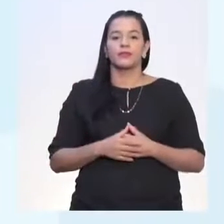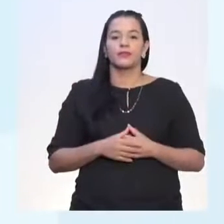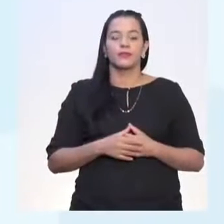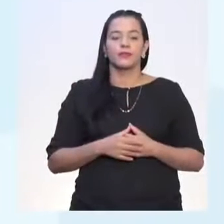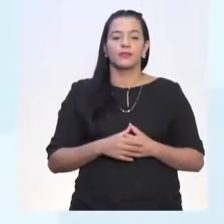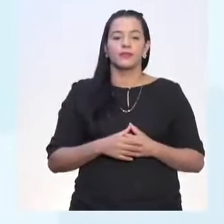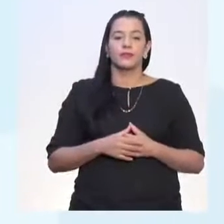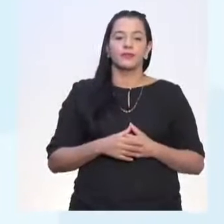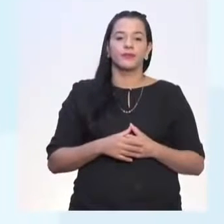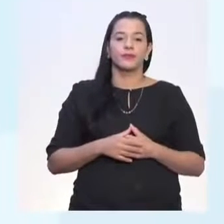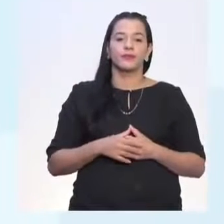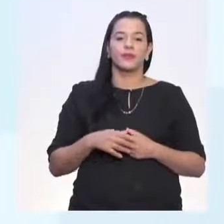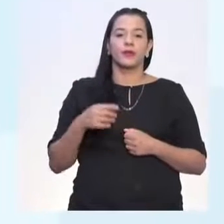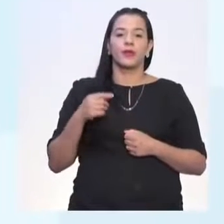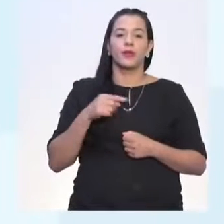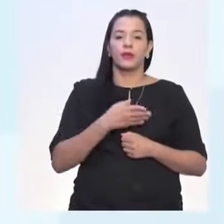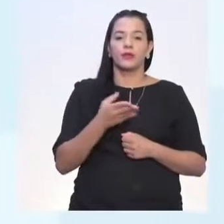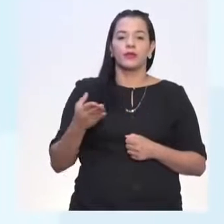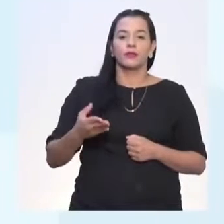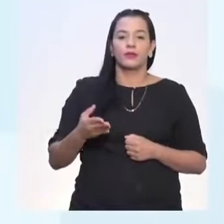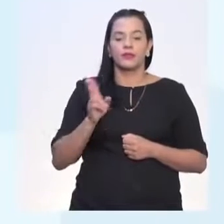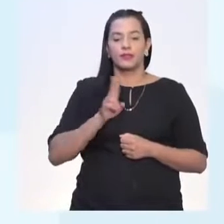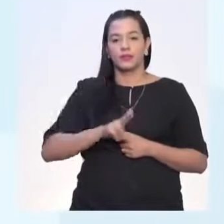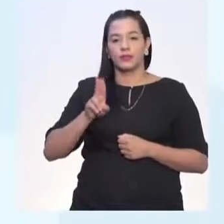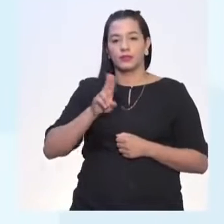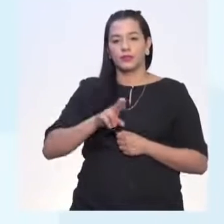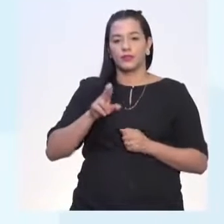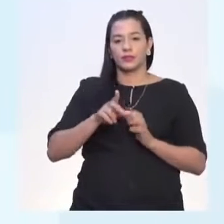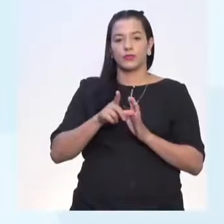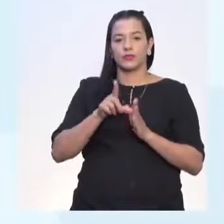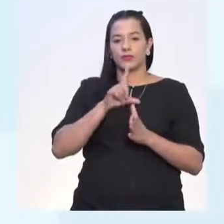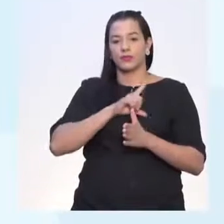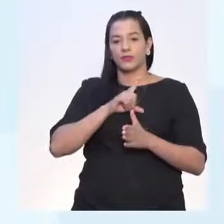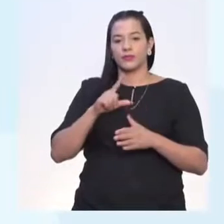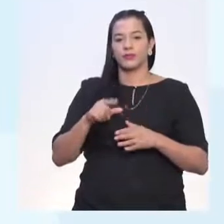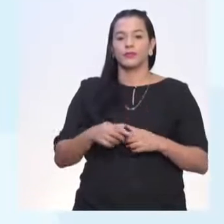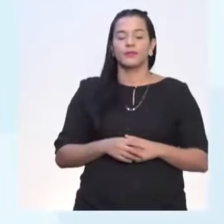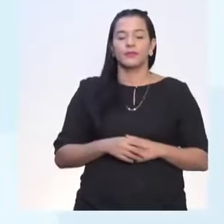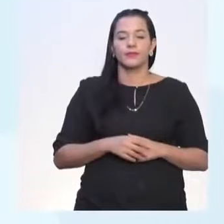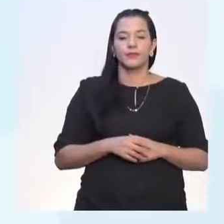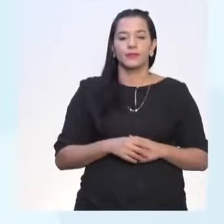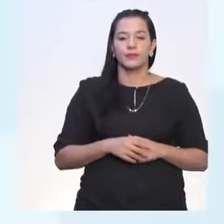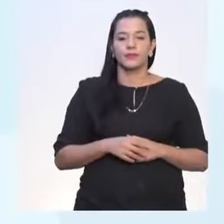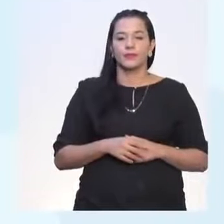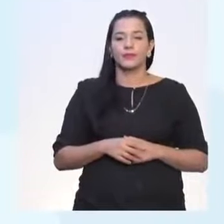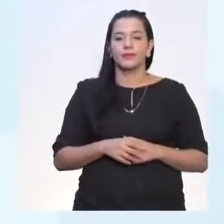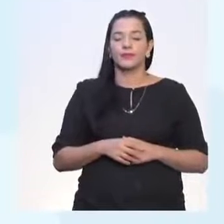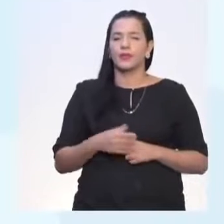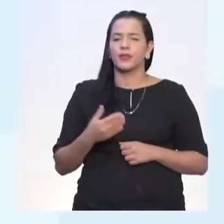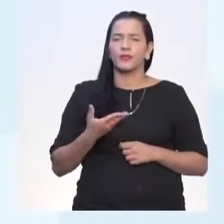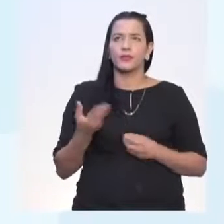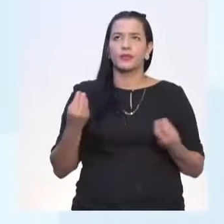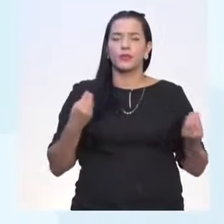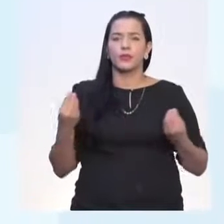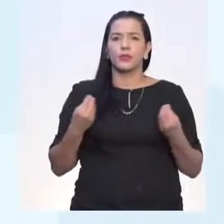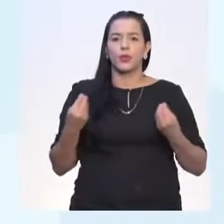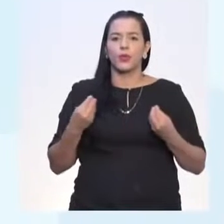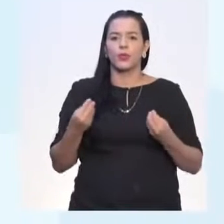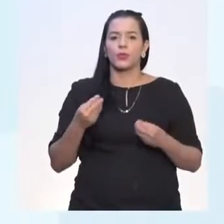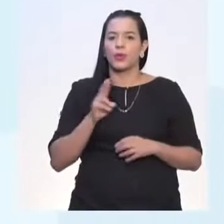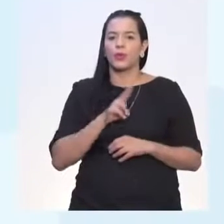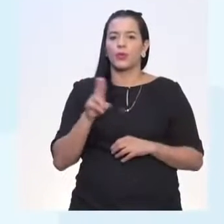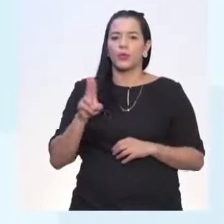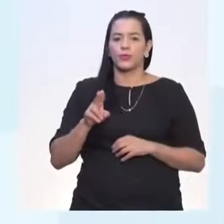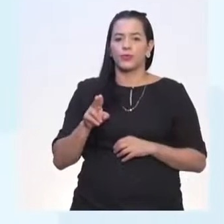fulcro, e não é, então, a condição que a gente tinha colocado antes da alavanca interfixa. Ô Magno, então como é que a gente chama essa